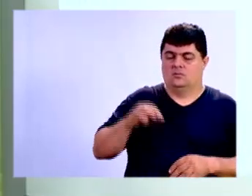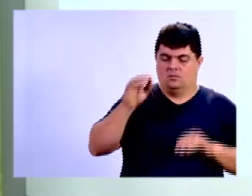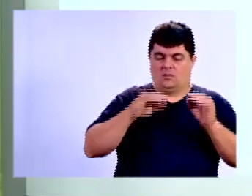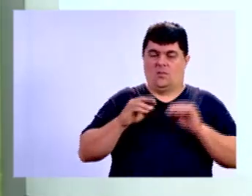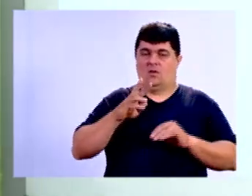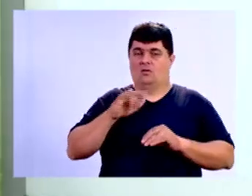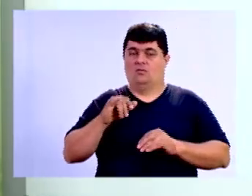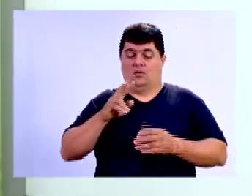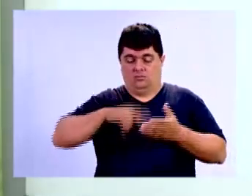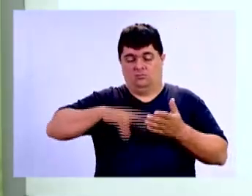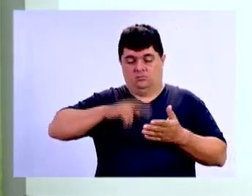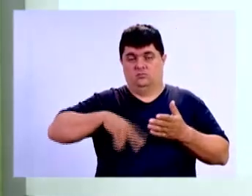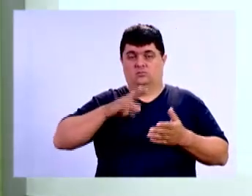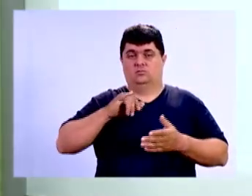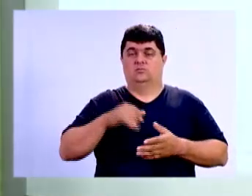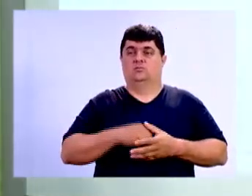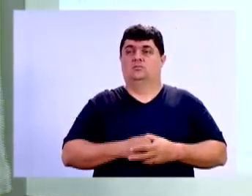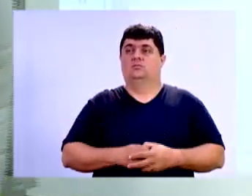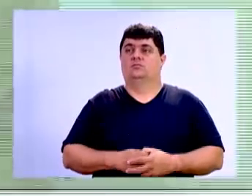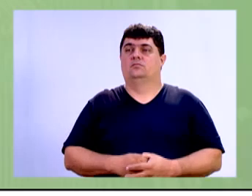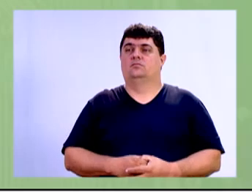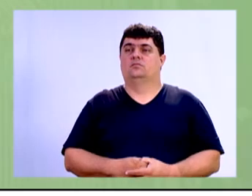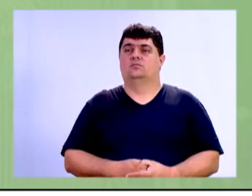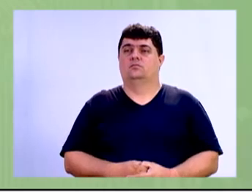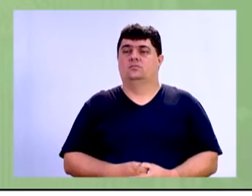lista, ele lê. Olha o que vai acontecer.